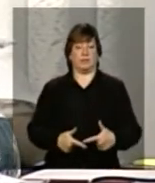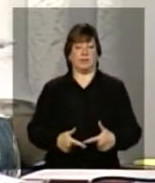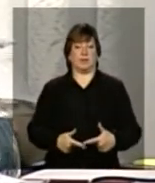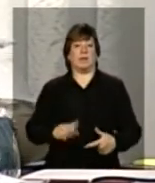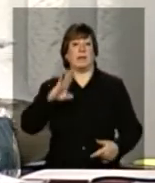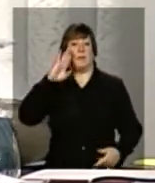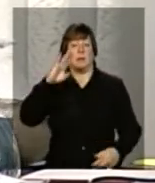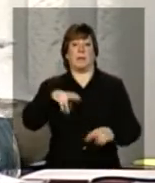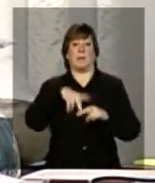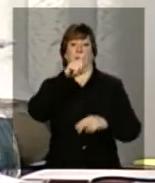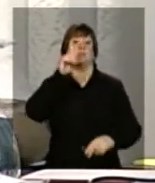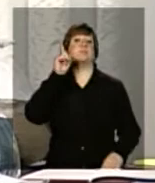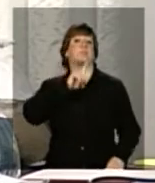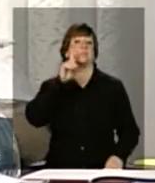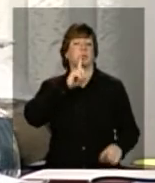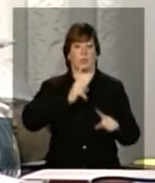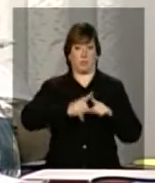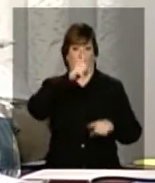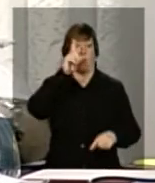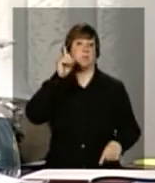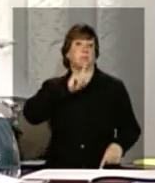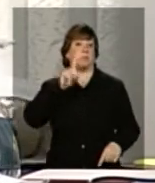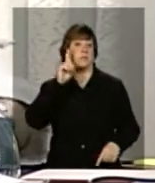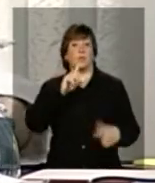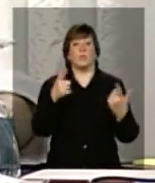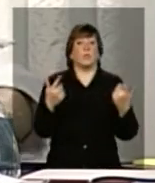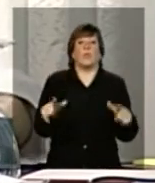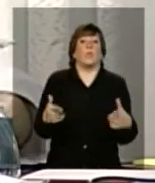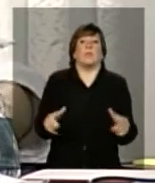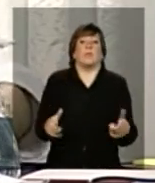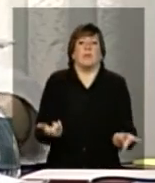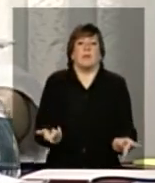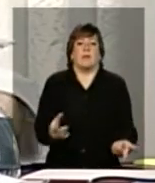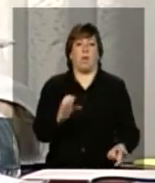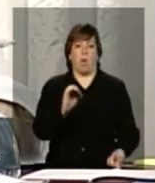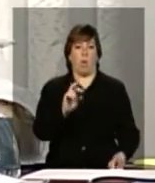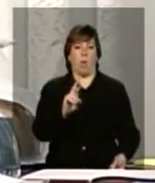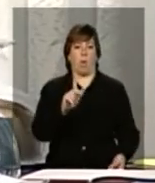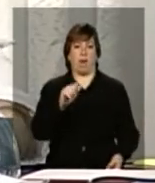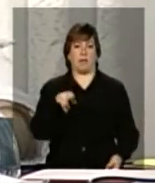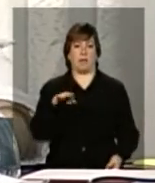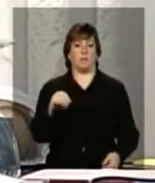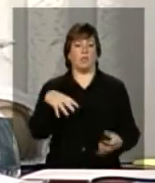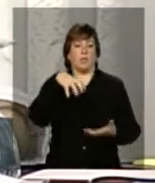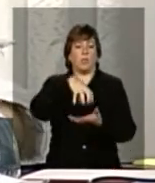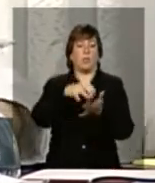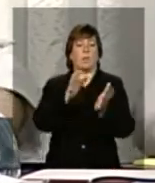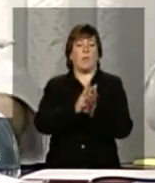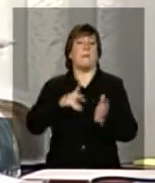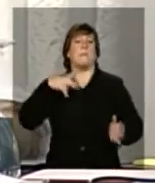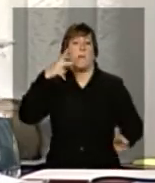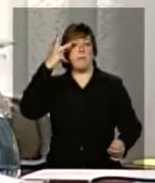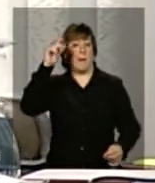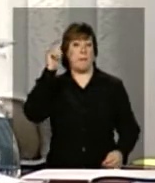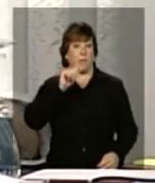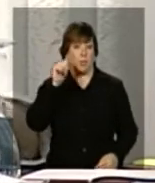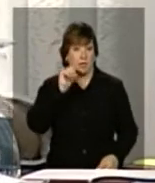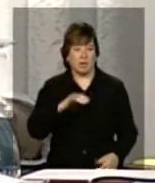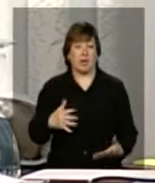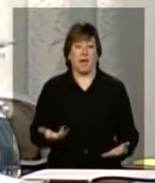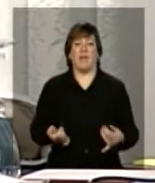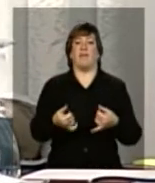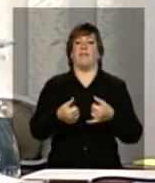sobretudo com os Estados Unidos, porque, como os Estados Unidos não têm organismo de política para as mulheres, né, fica